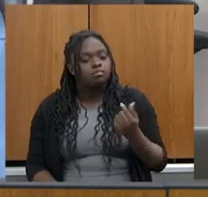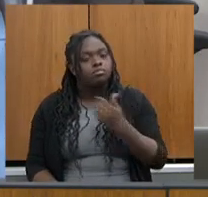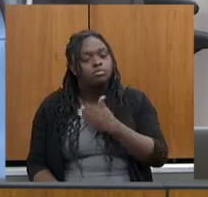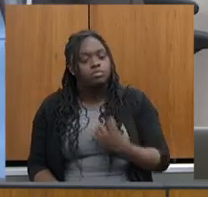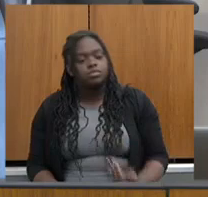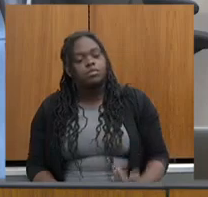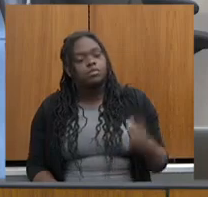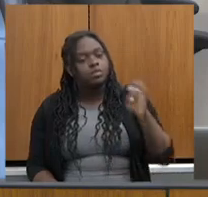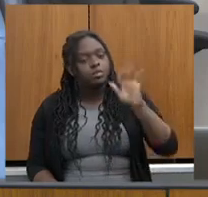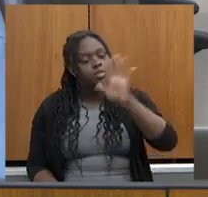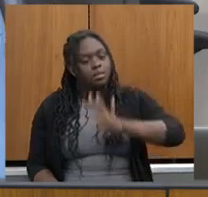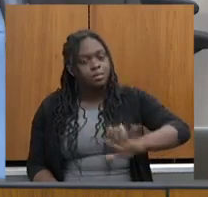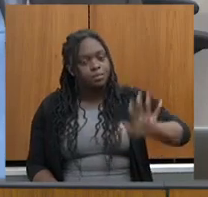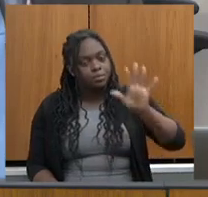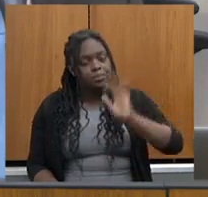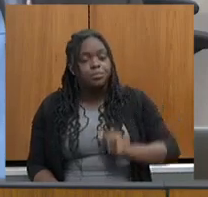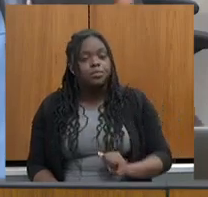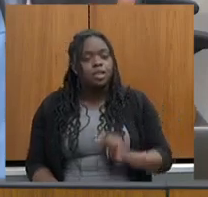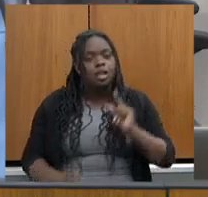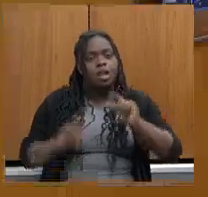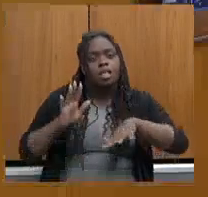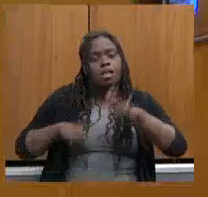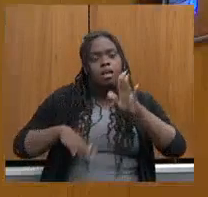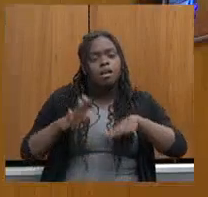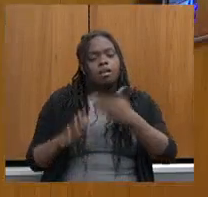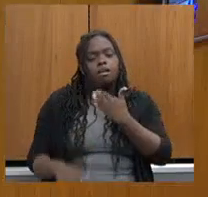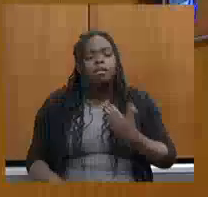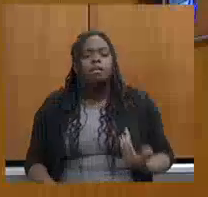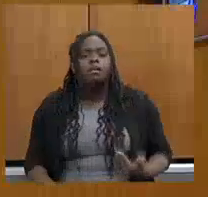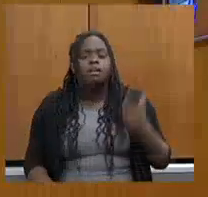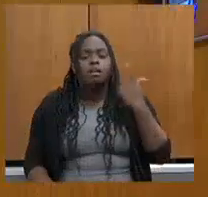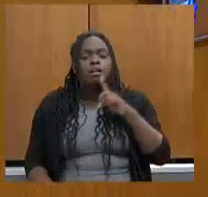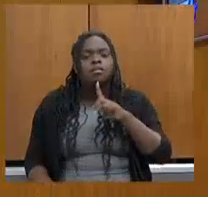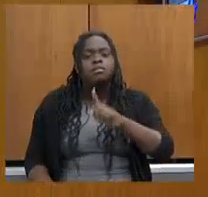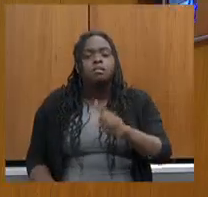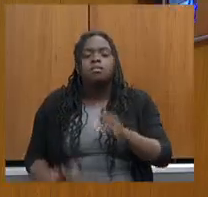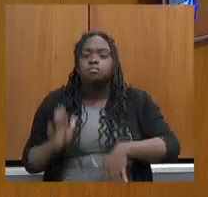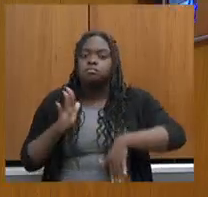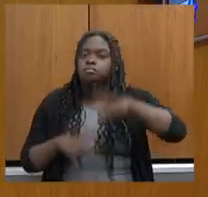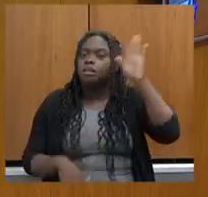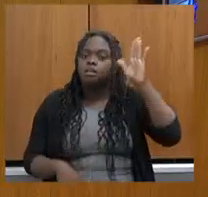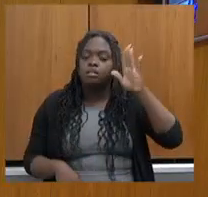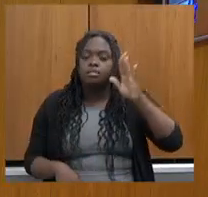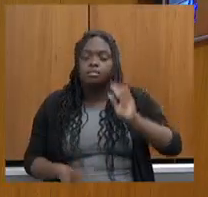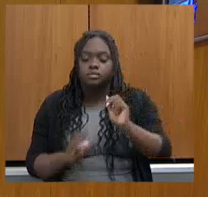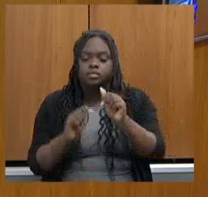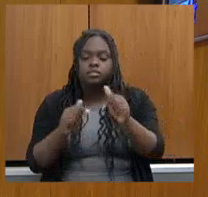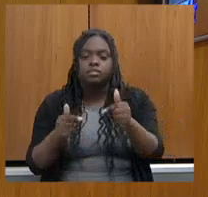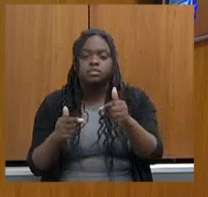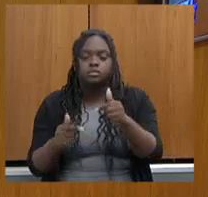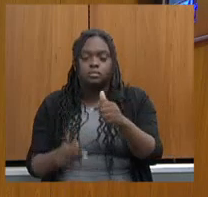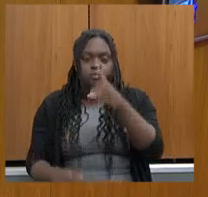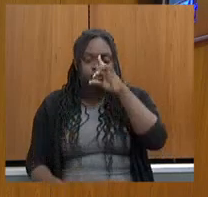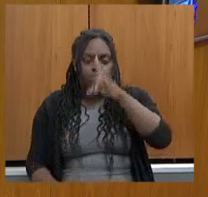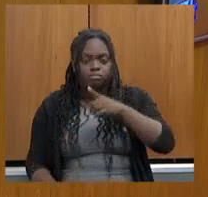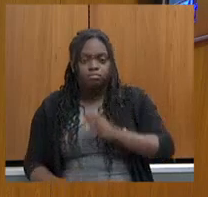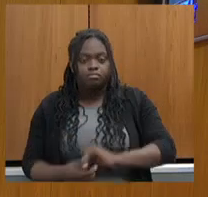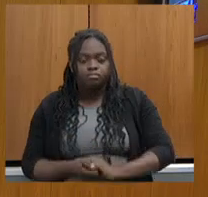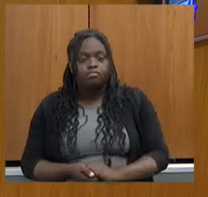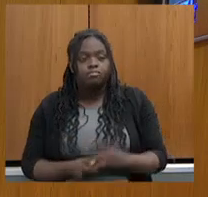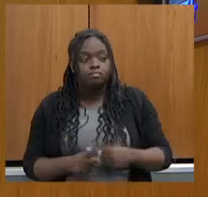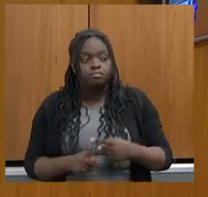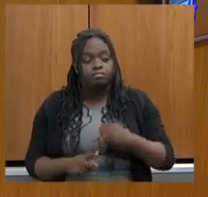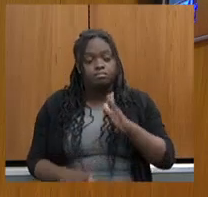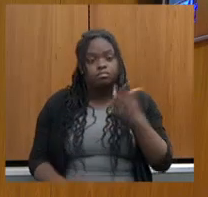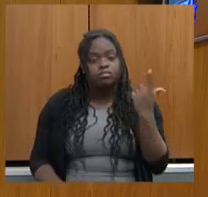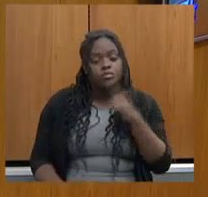tesouro do Estado viu Deputado João Leite quem sabe o governo consegue dar uma contrapartida maior no efetivo Comandante já que ele conseguiu